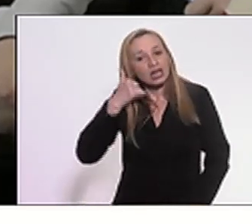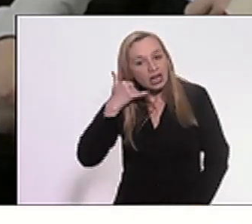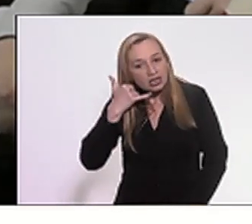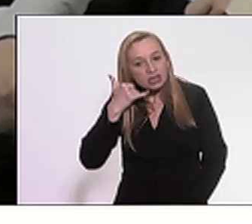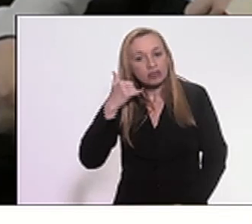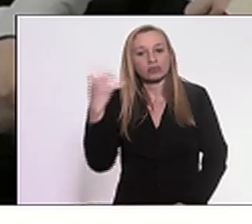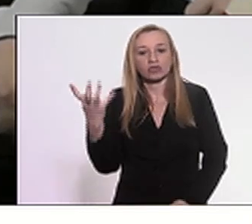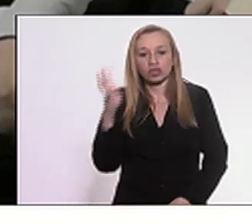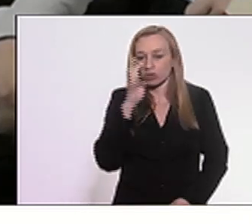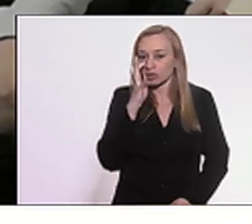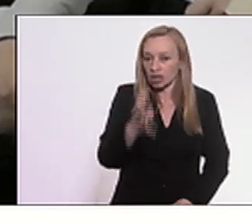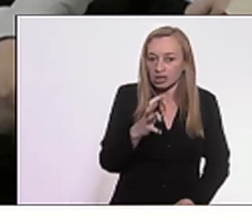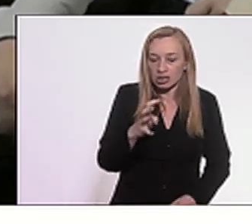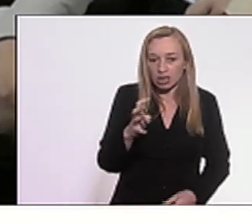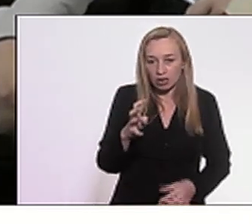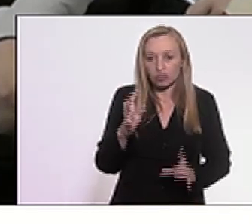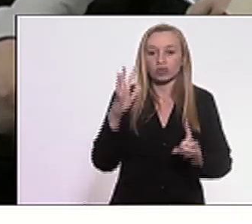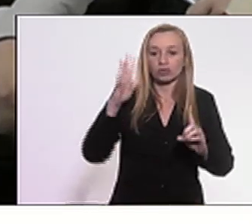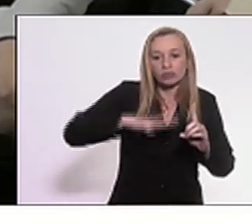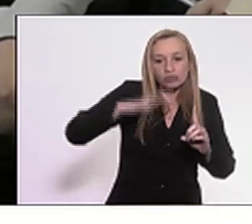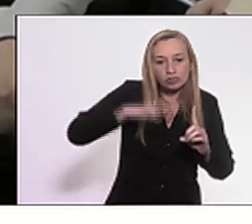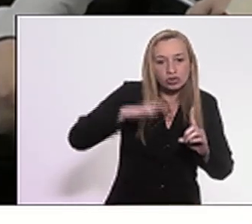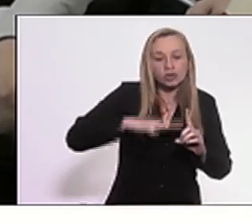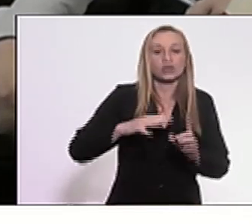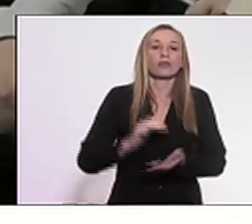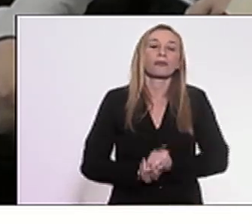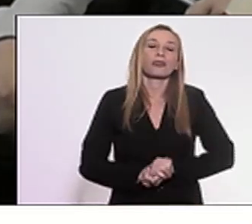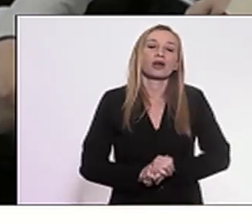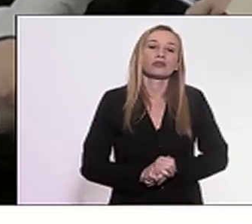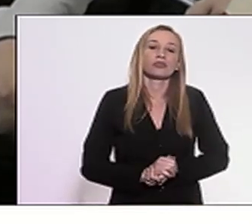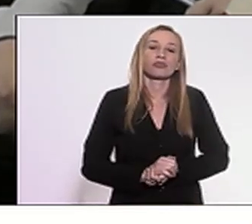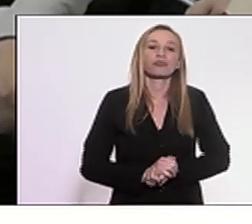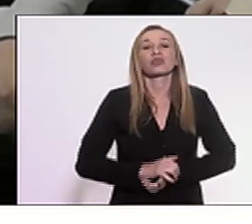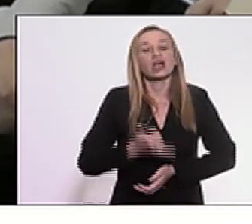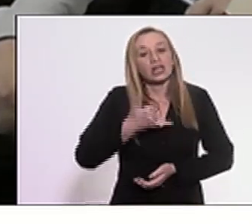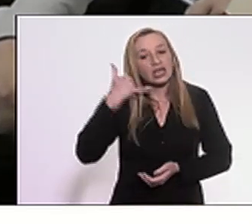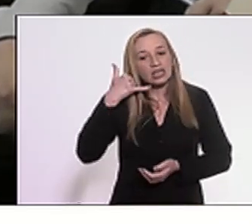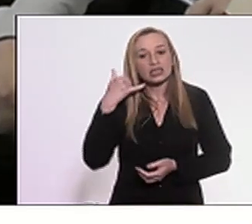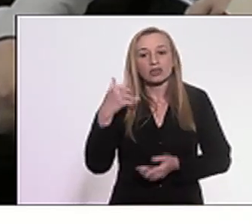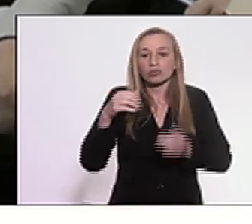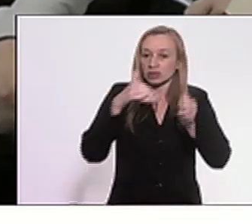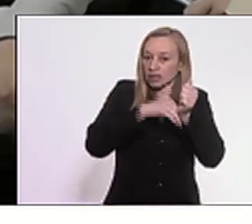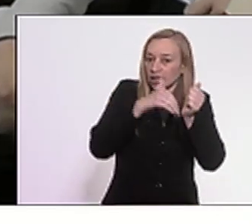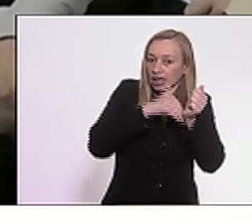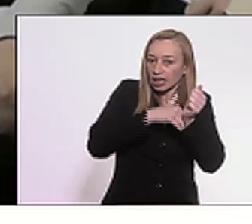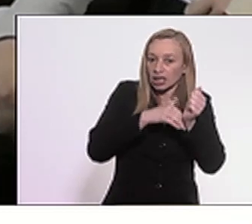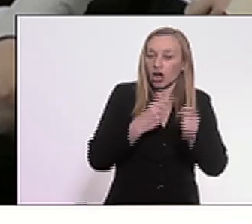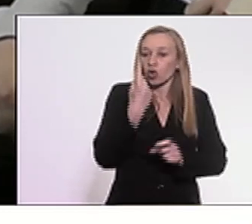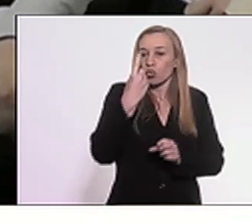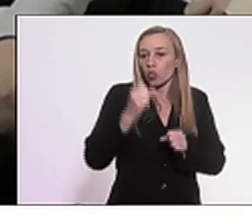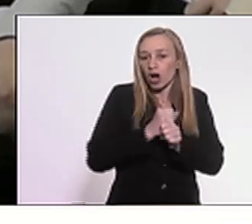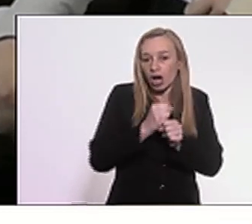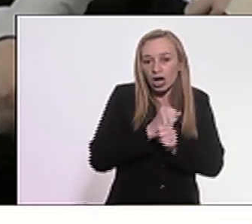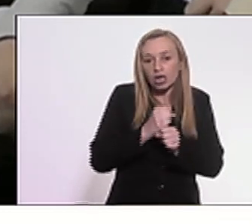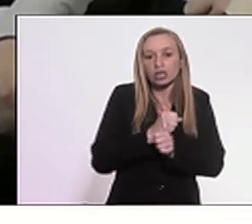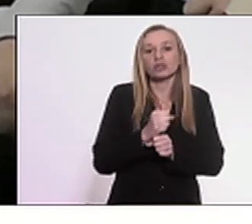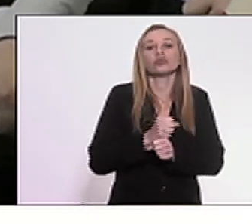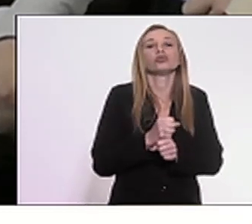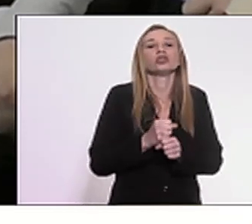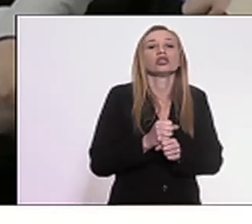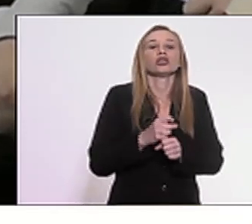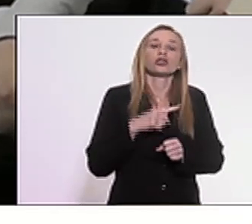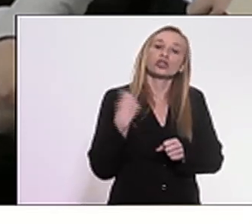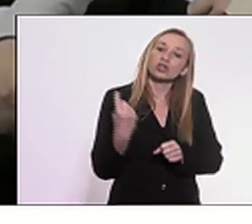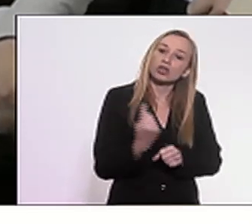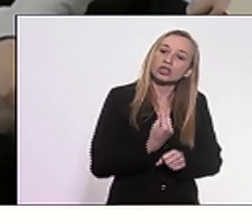da casa que recebe denúncias anônimas, poderiam ser encaminhadas e não chegam. A gente está há 1 ano nessa comissão, a gente tem feito